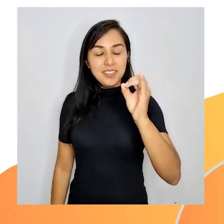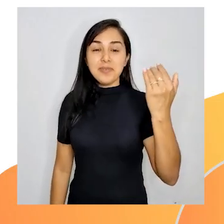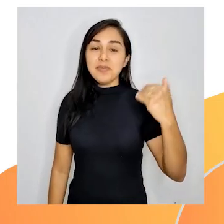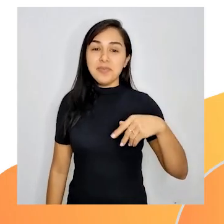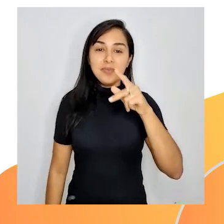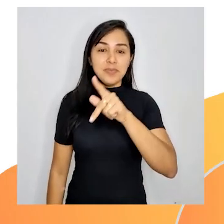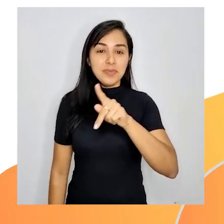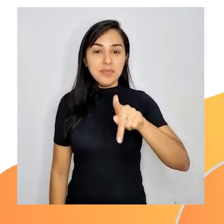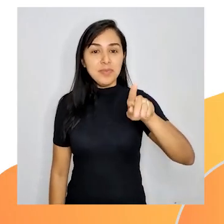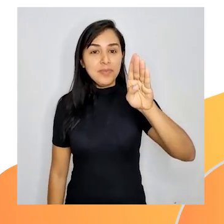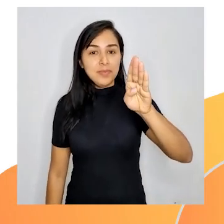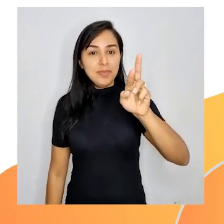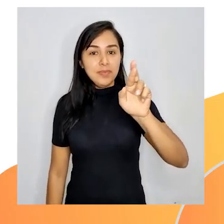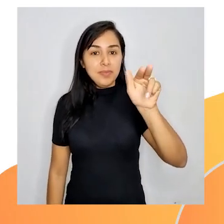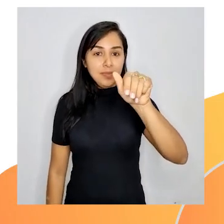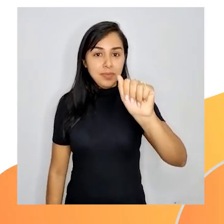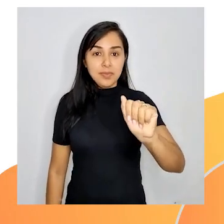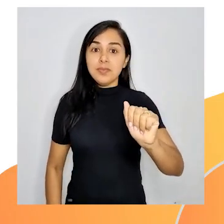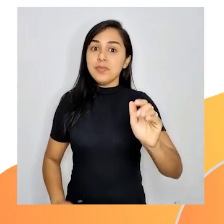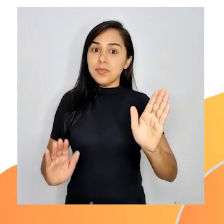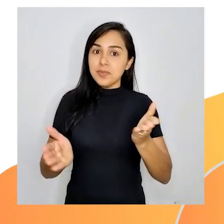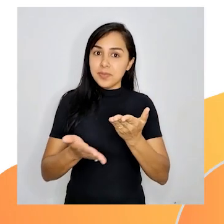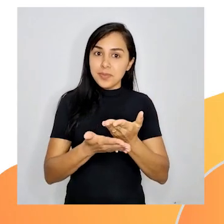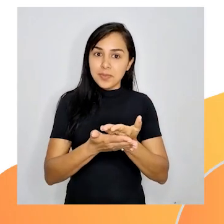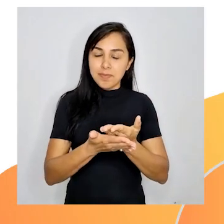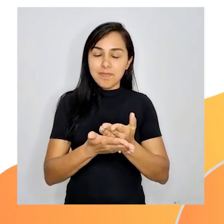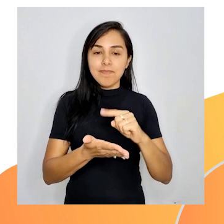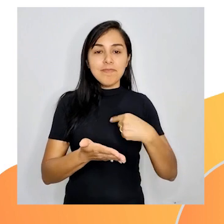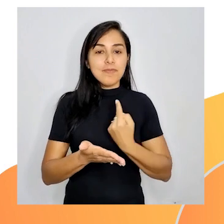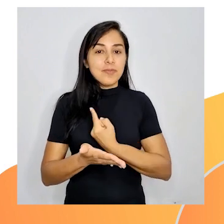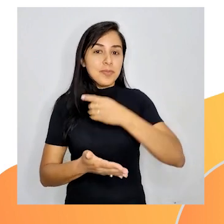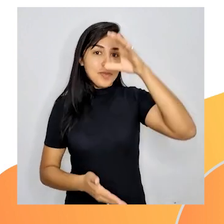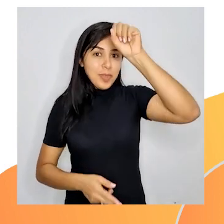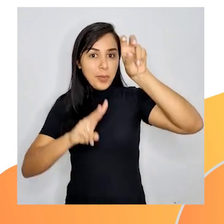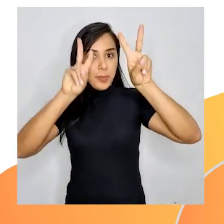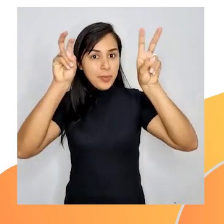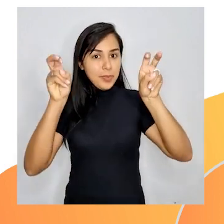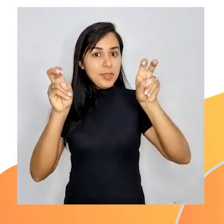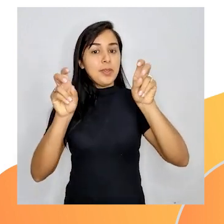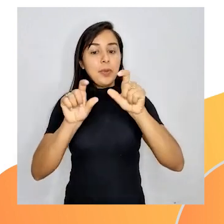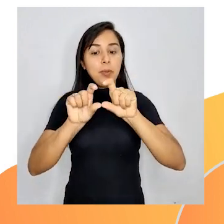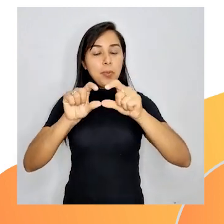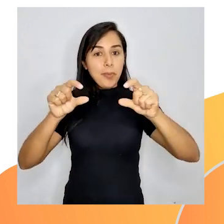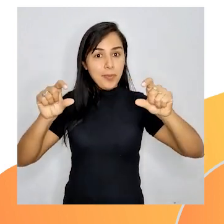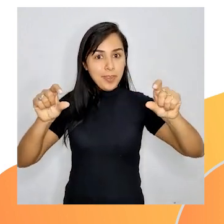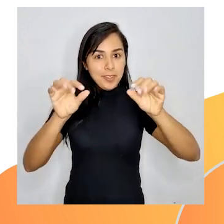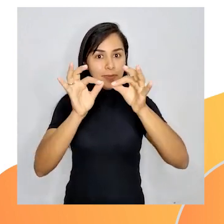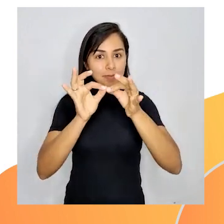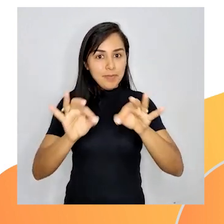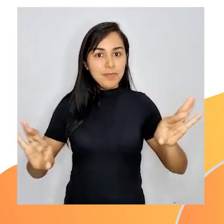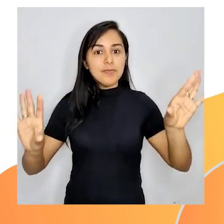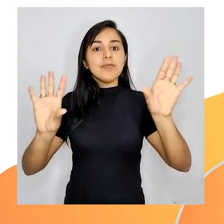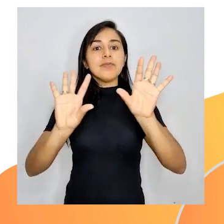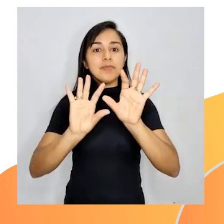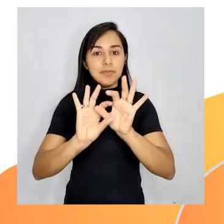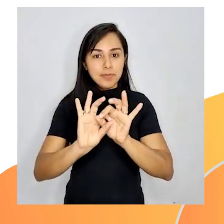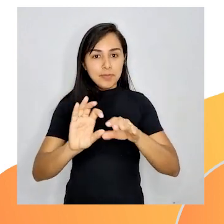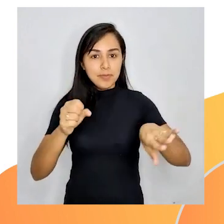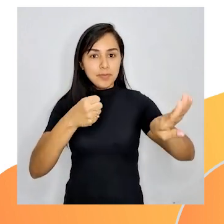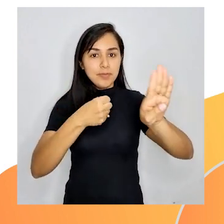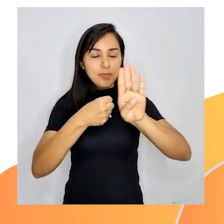Olá, eu sou a professora Bruna Poliana e na aula de hoje nós vamos aprender sobre orações